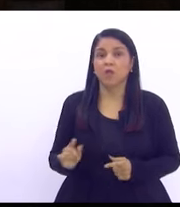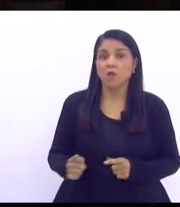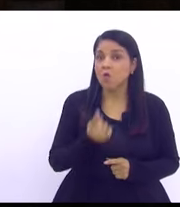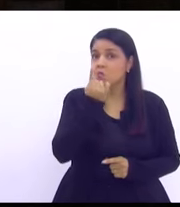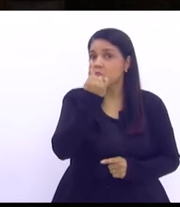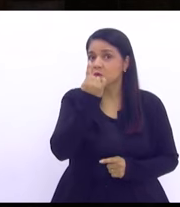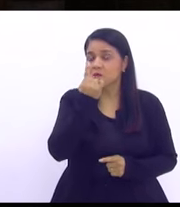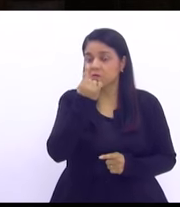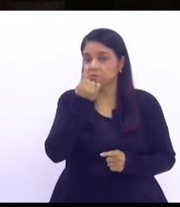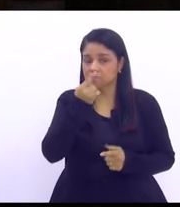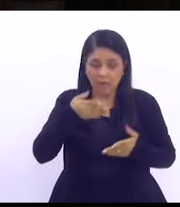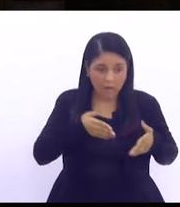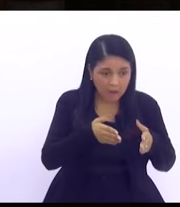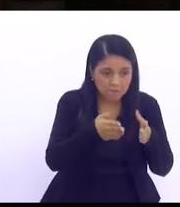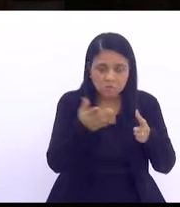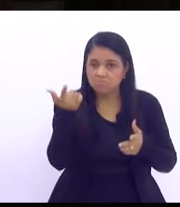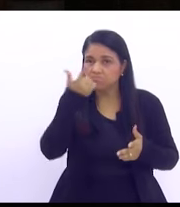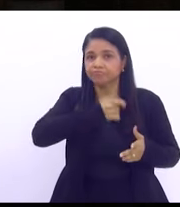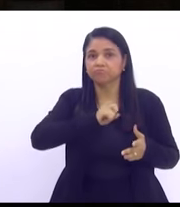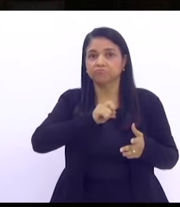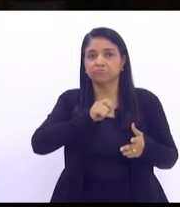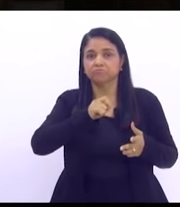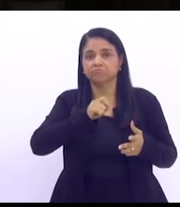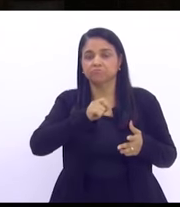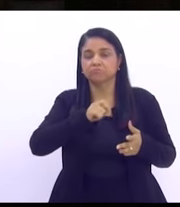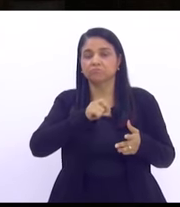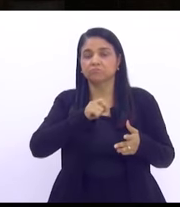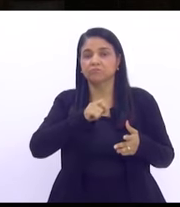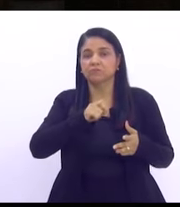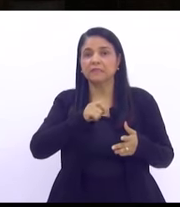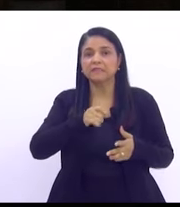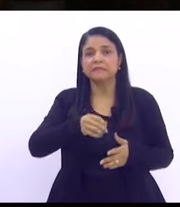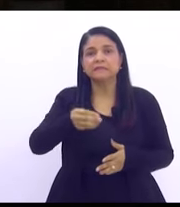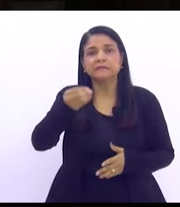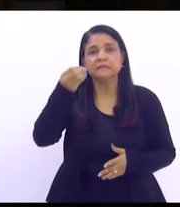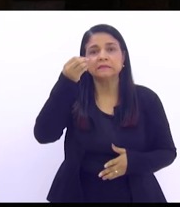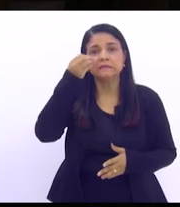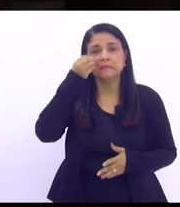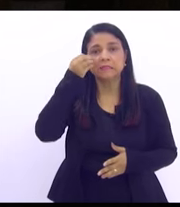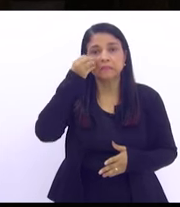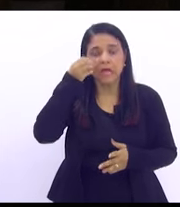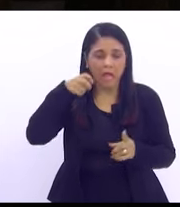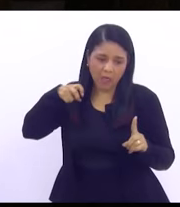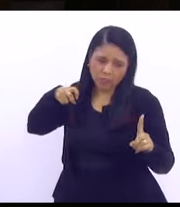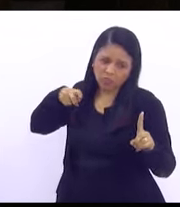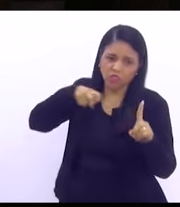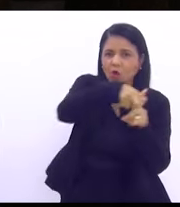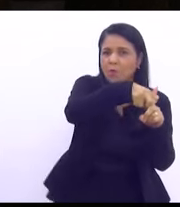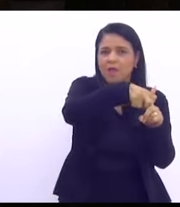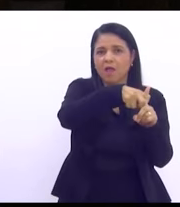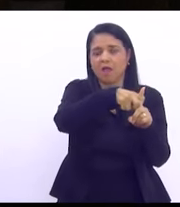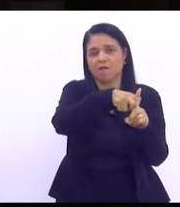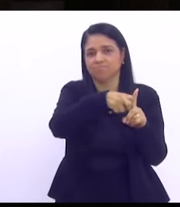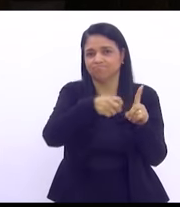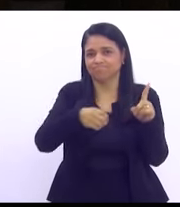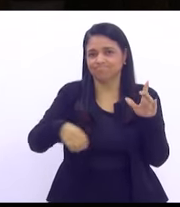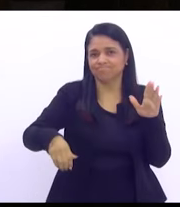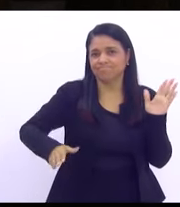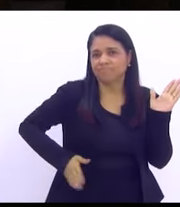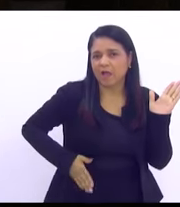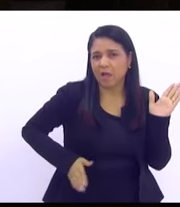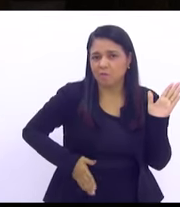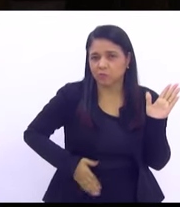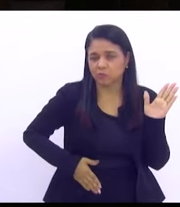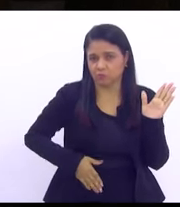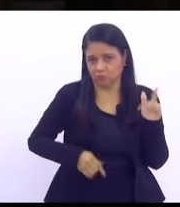saída que eu encontrei naquele momento foi tentar atropelar um deles, que estava fechando o último carro que me deixasse